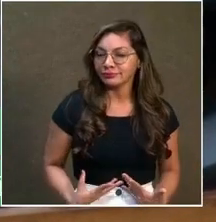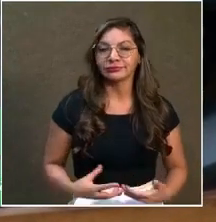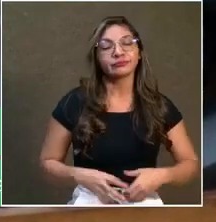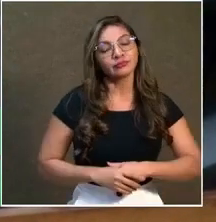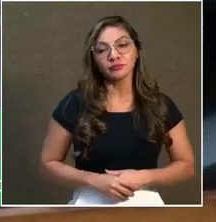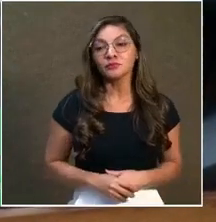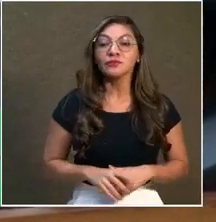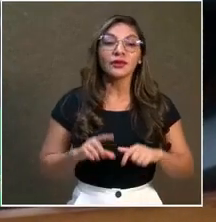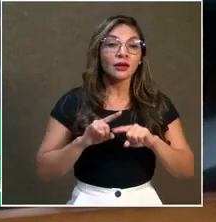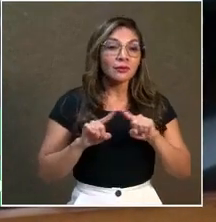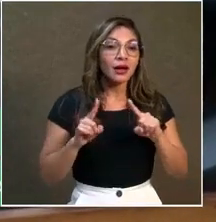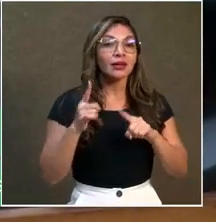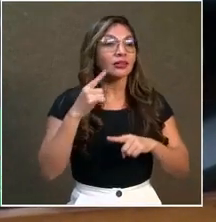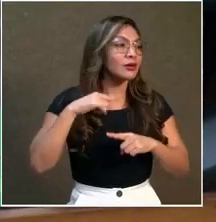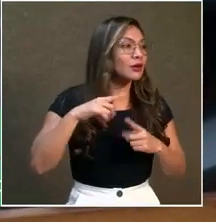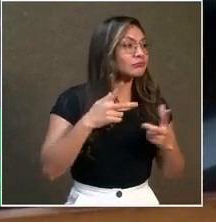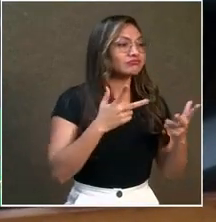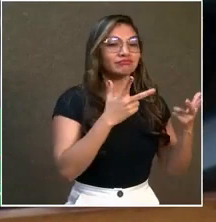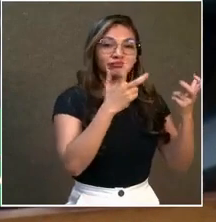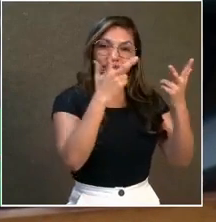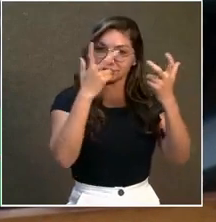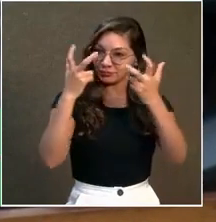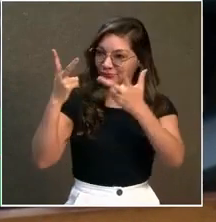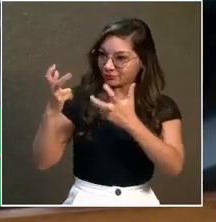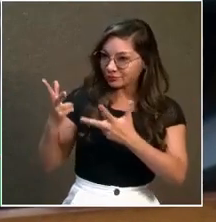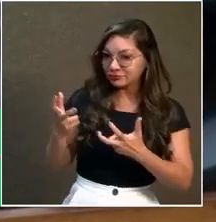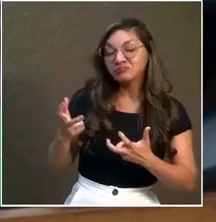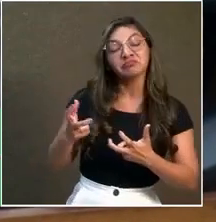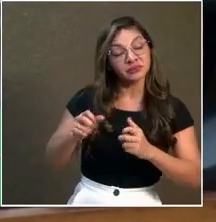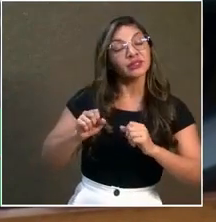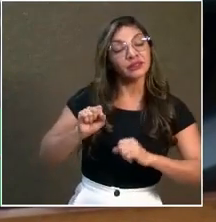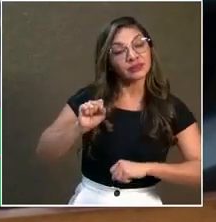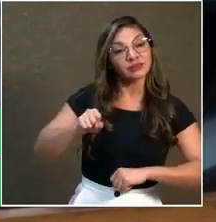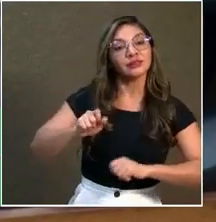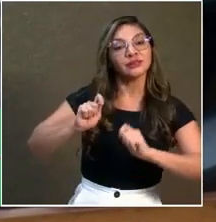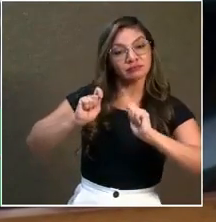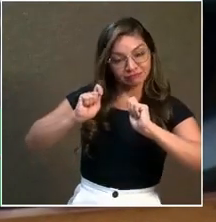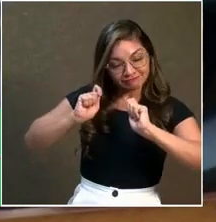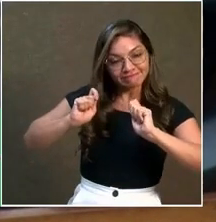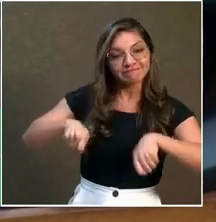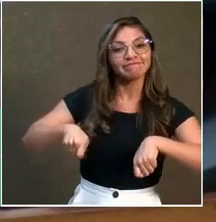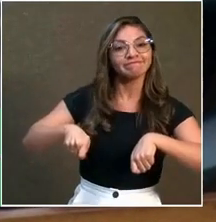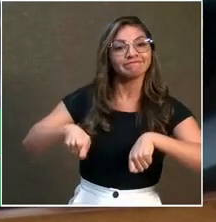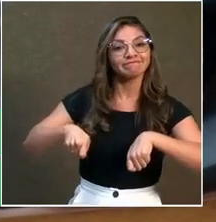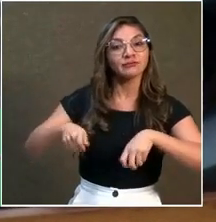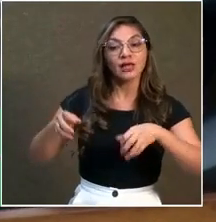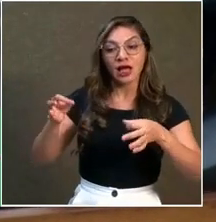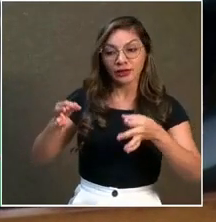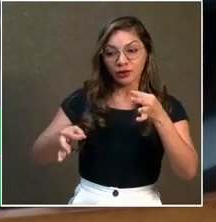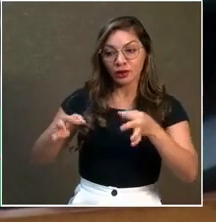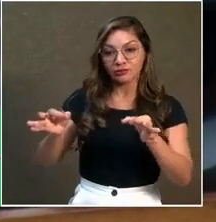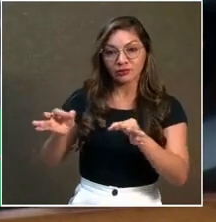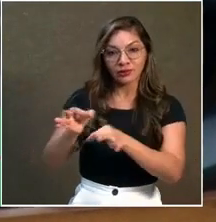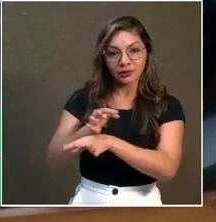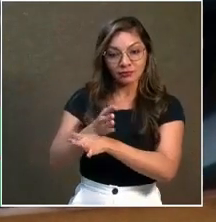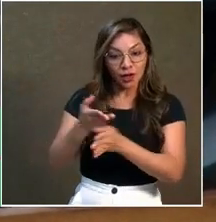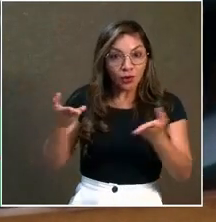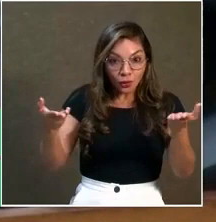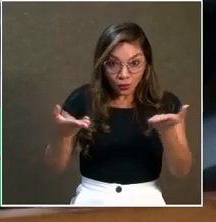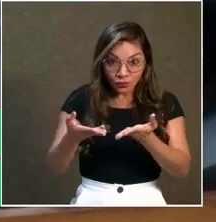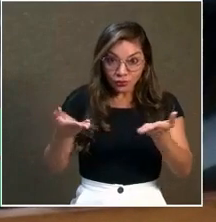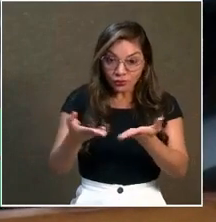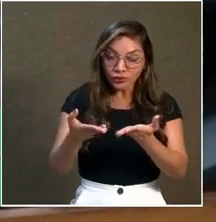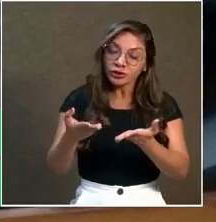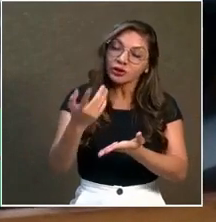como nós percebemos que era possível este júri terminar ainda nesta data,